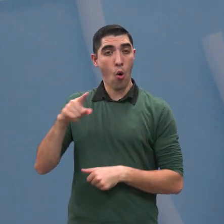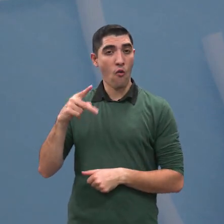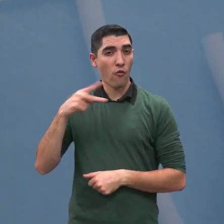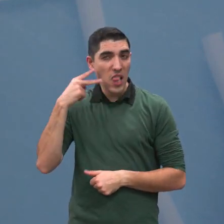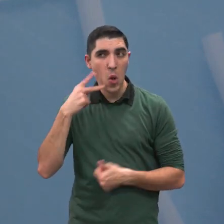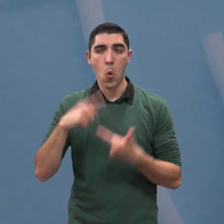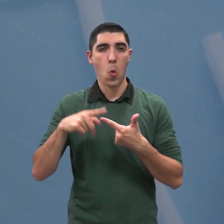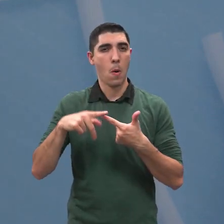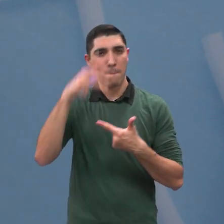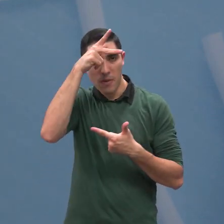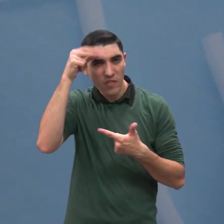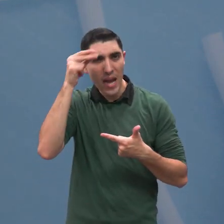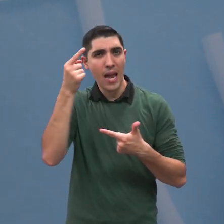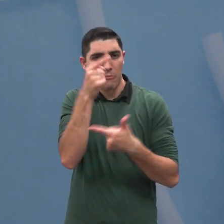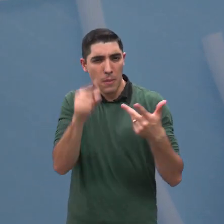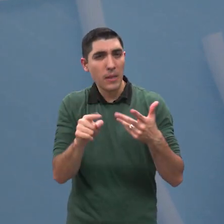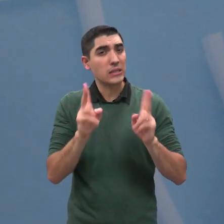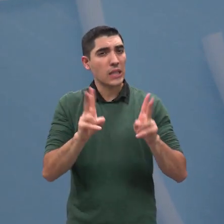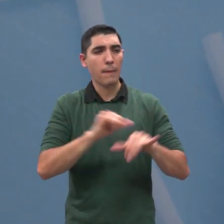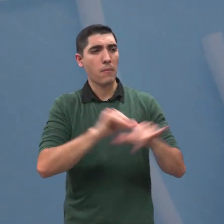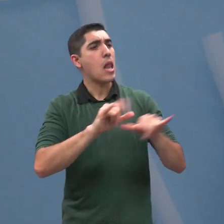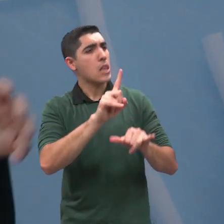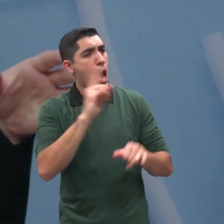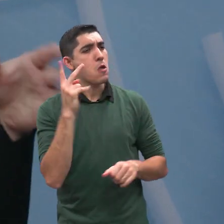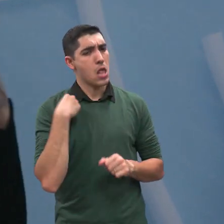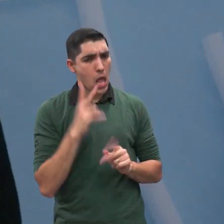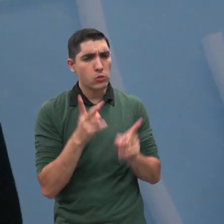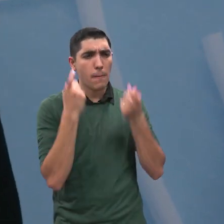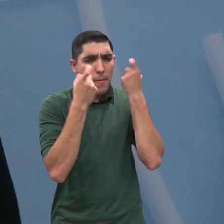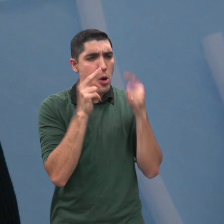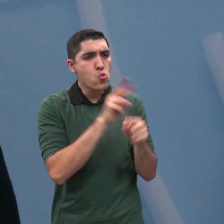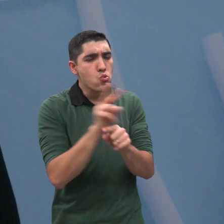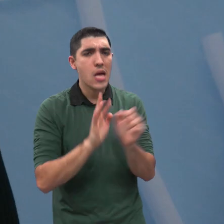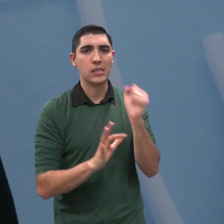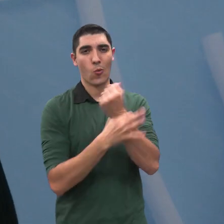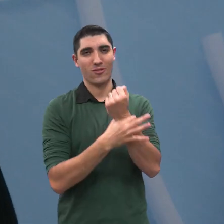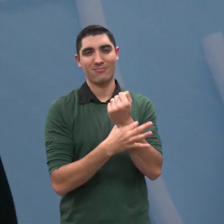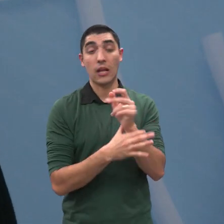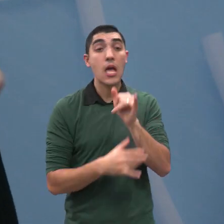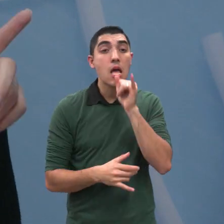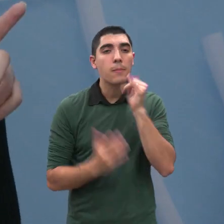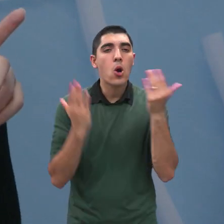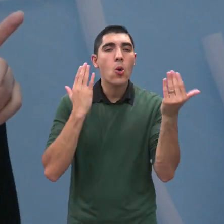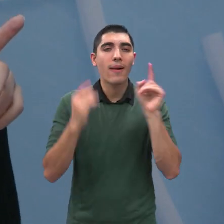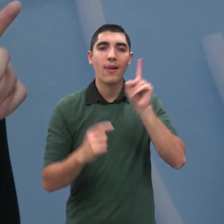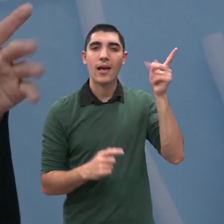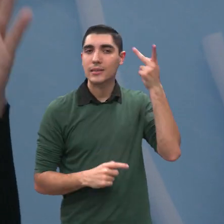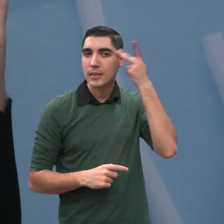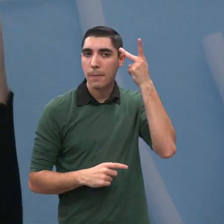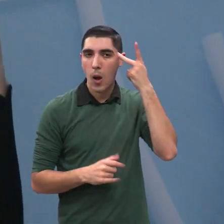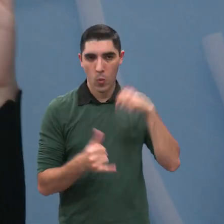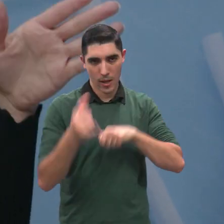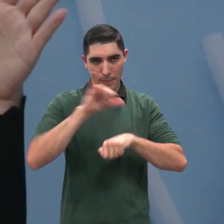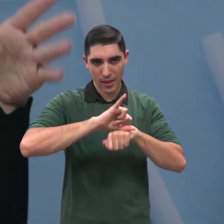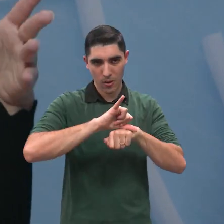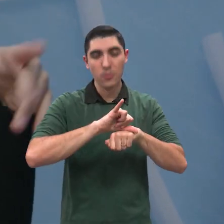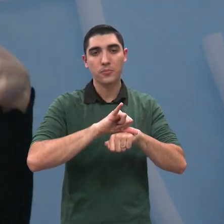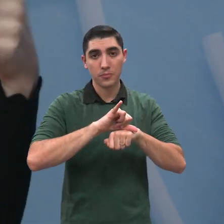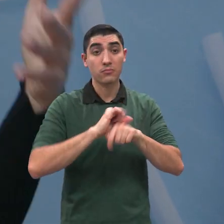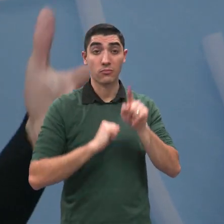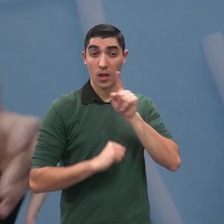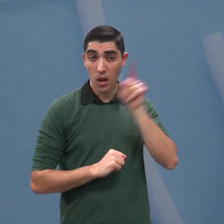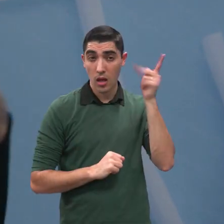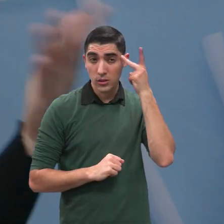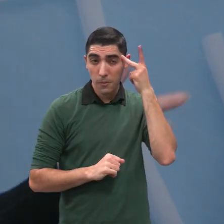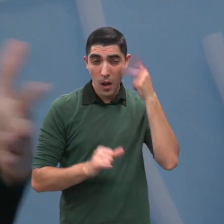eleitores, falado também pelos candidatos. Aí eu trago até o exemplo de São Paulo, né? A gente tem um problema